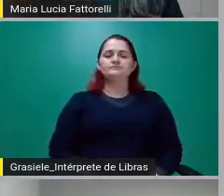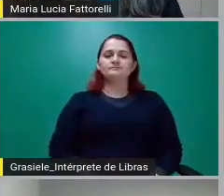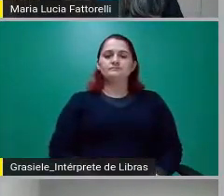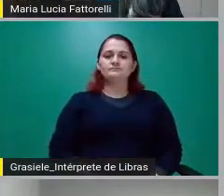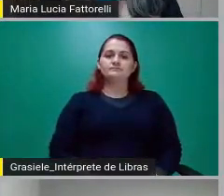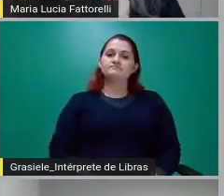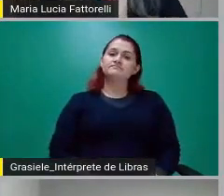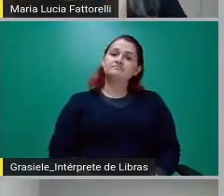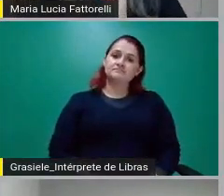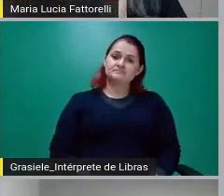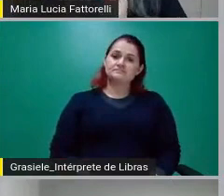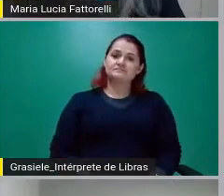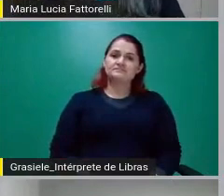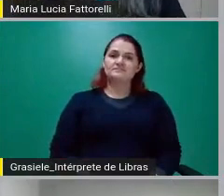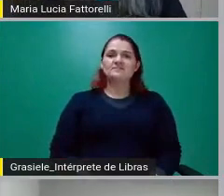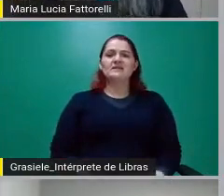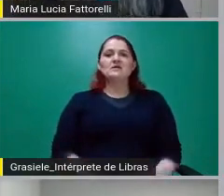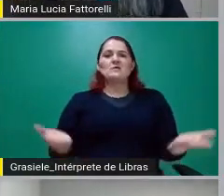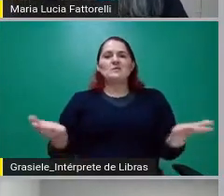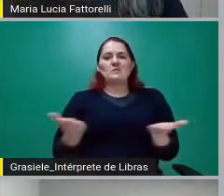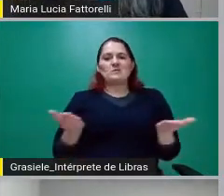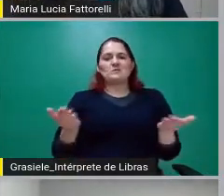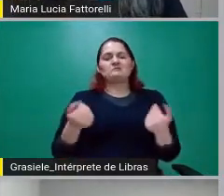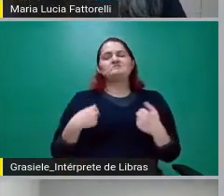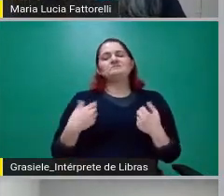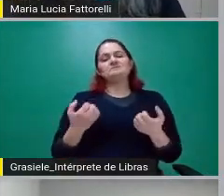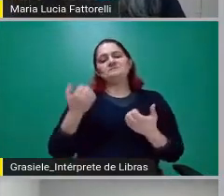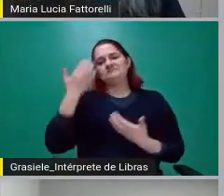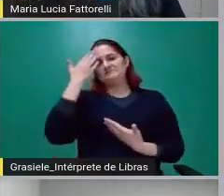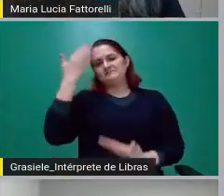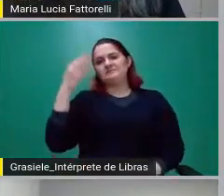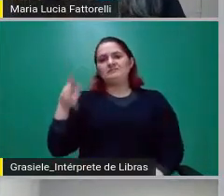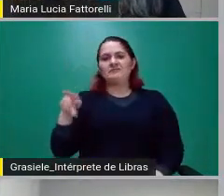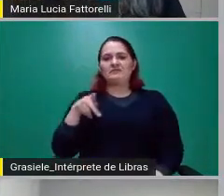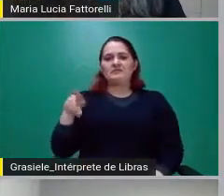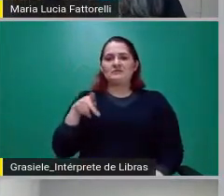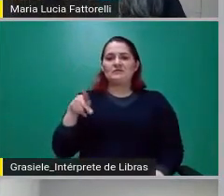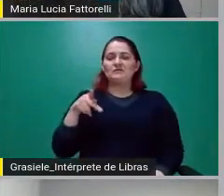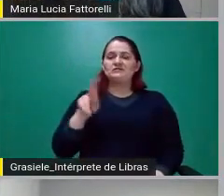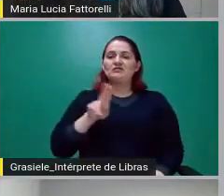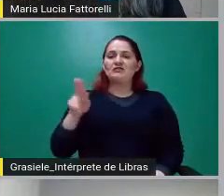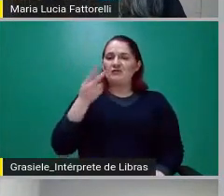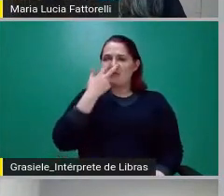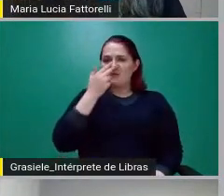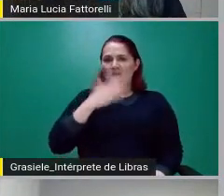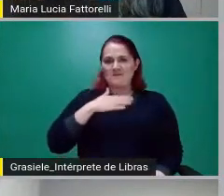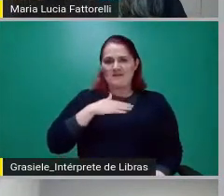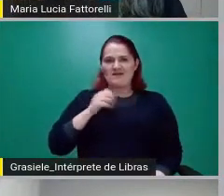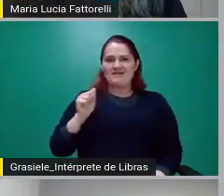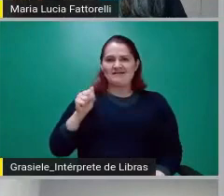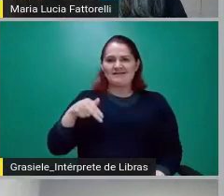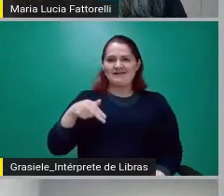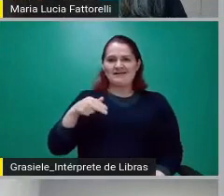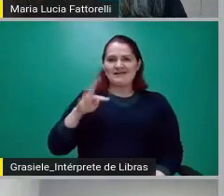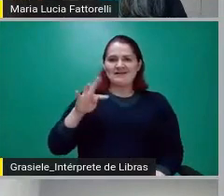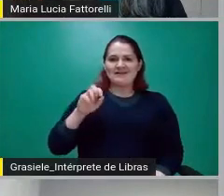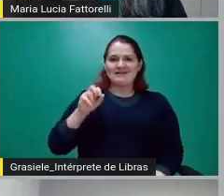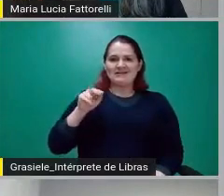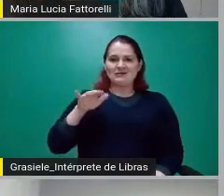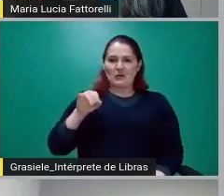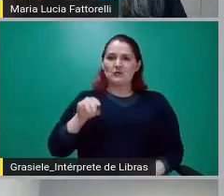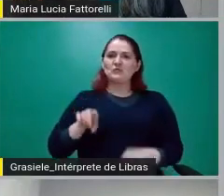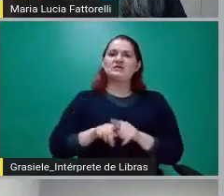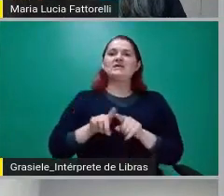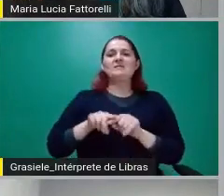E eu queria agradecer ao professor Antônio, meu xará, e à minha colega